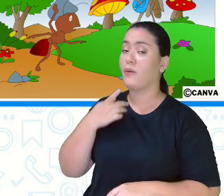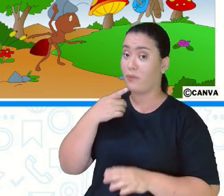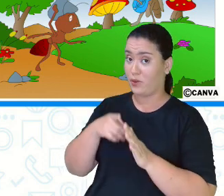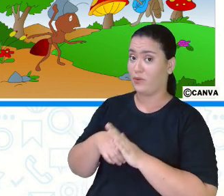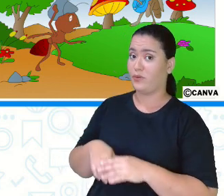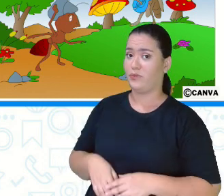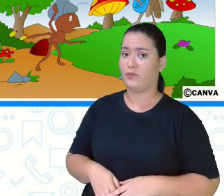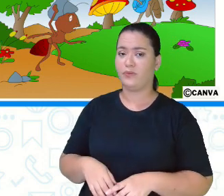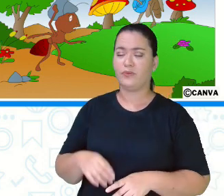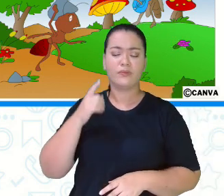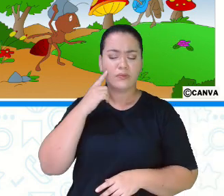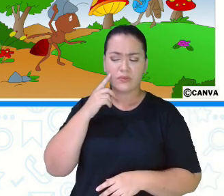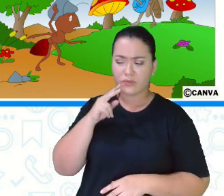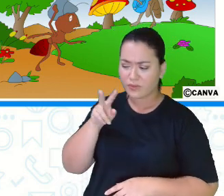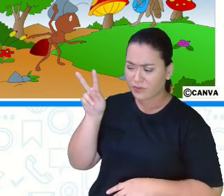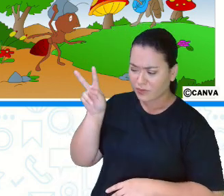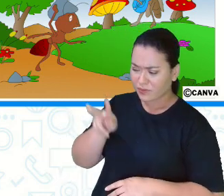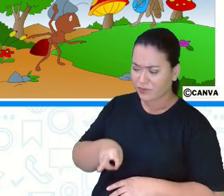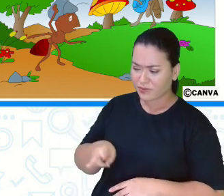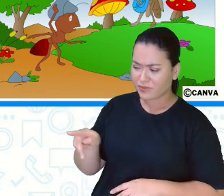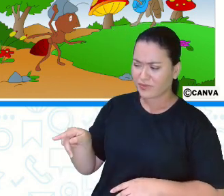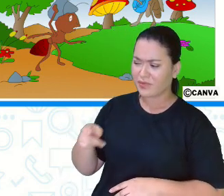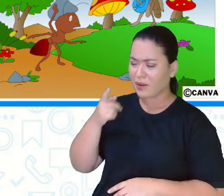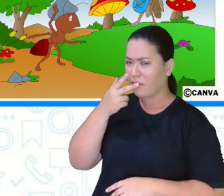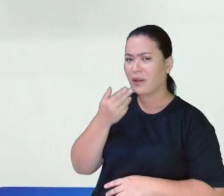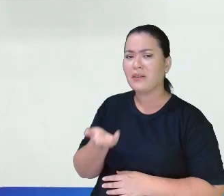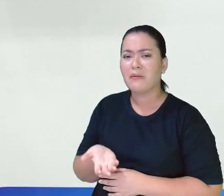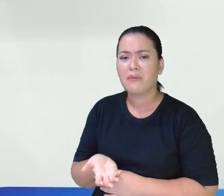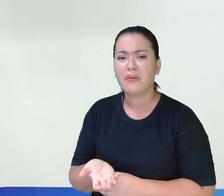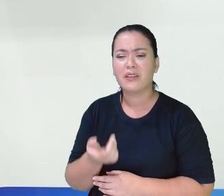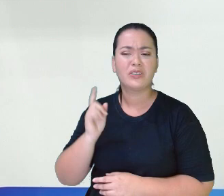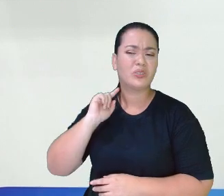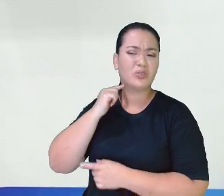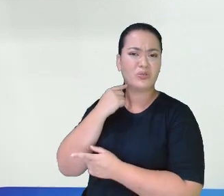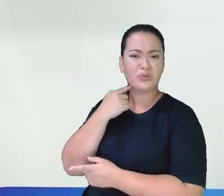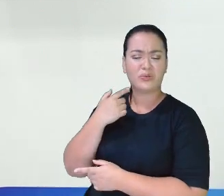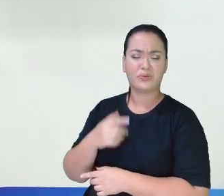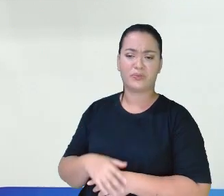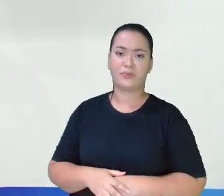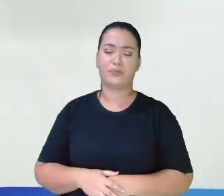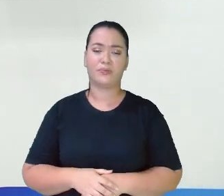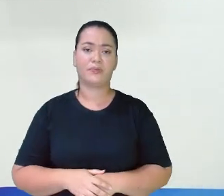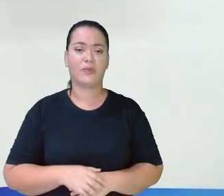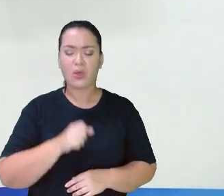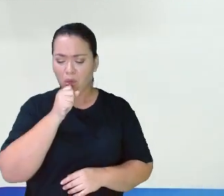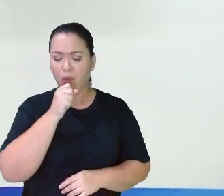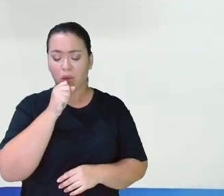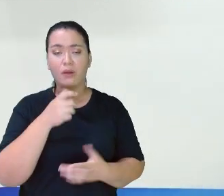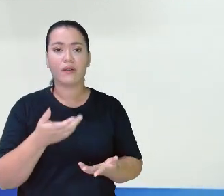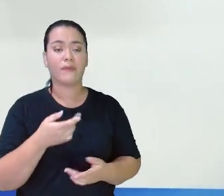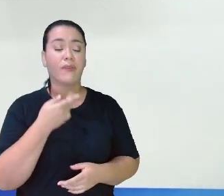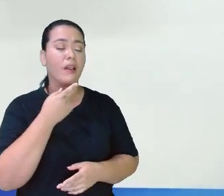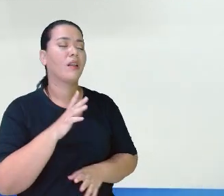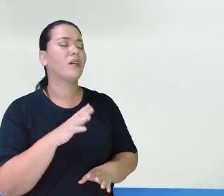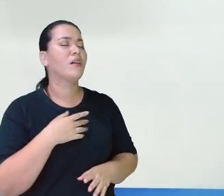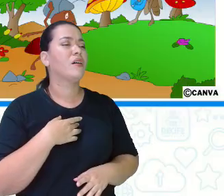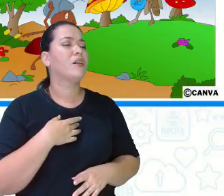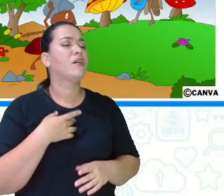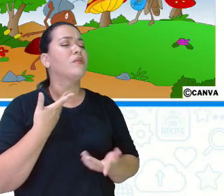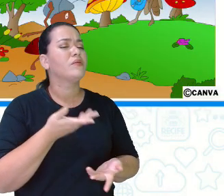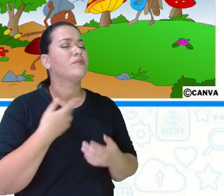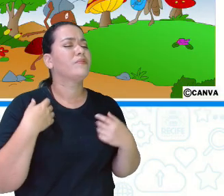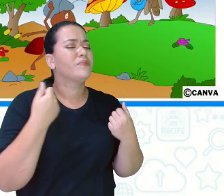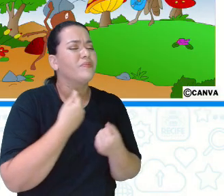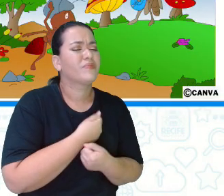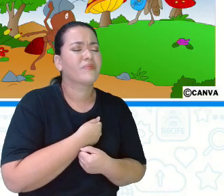Perguntou, examinando a triste mendiga suja de lama e a tossir. Veio em busca de agasalho, o